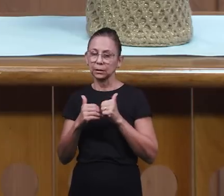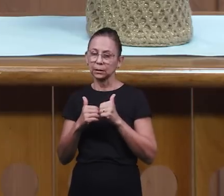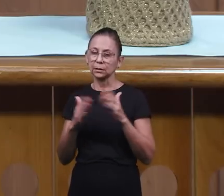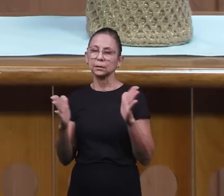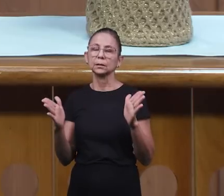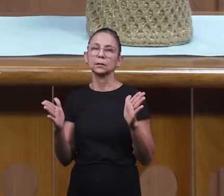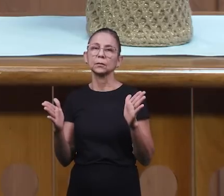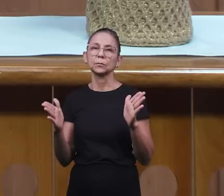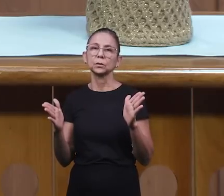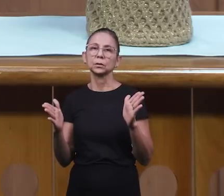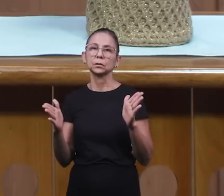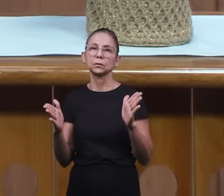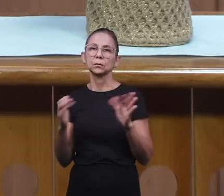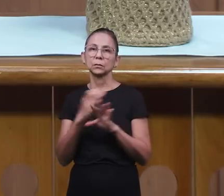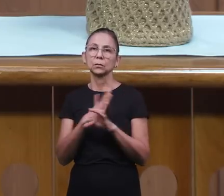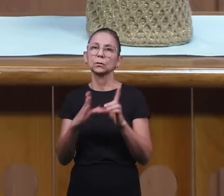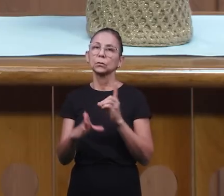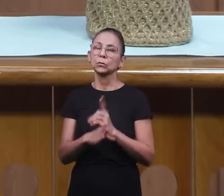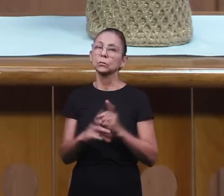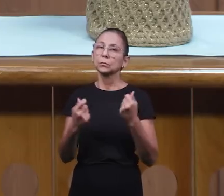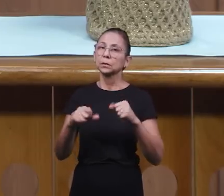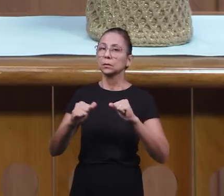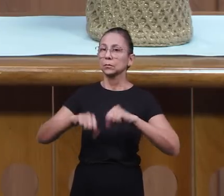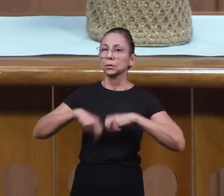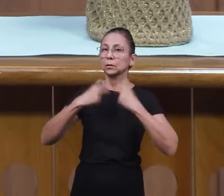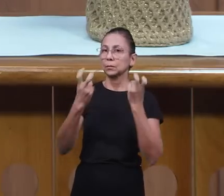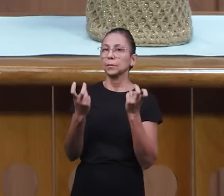a Deus, nós clamamos pelo sangue de Jesus, como